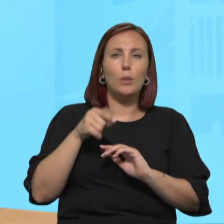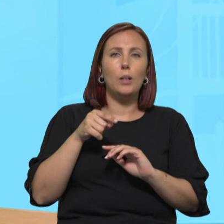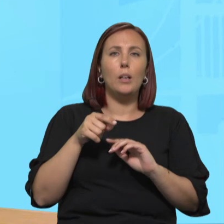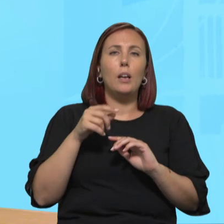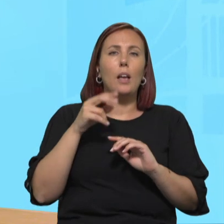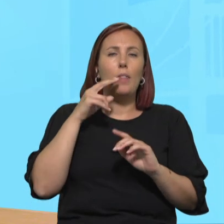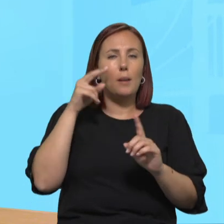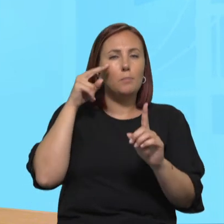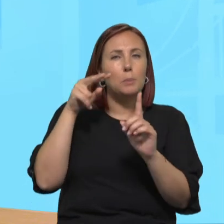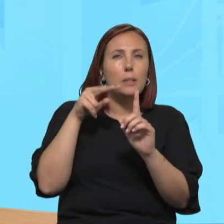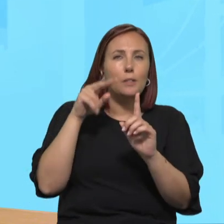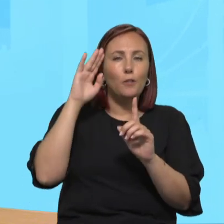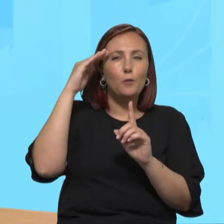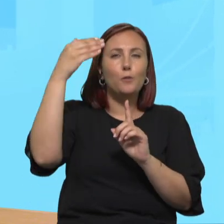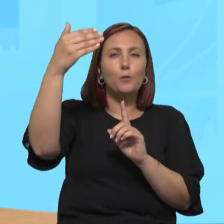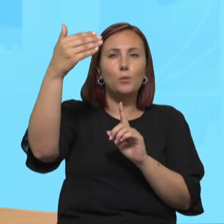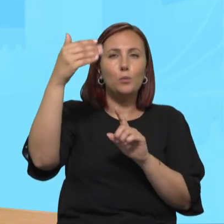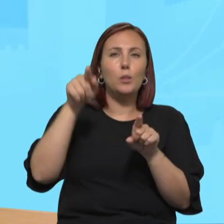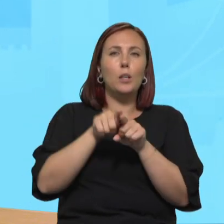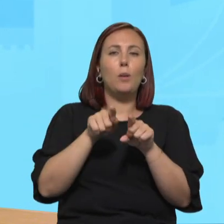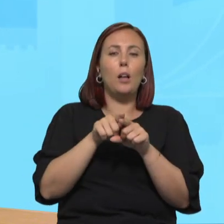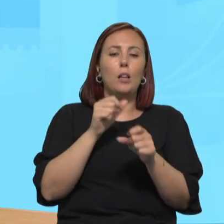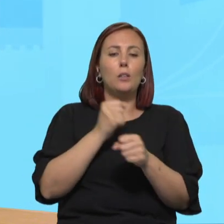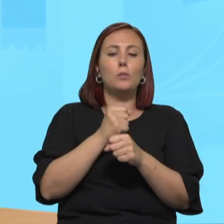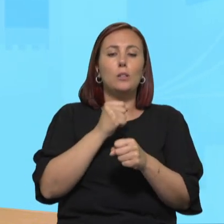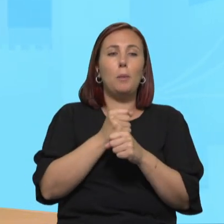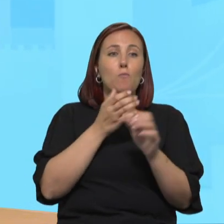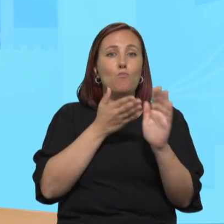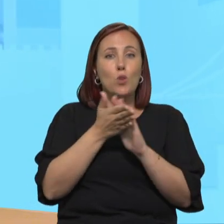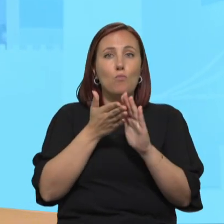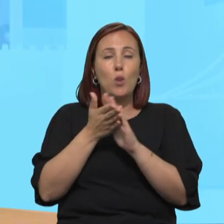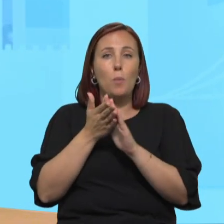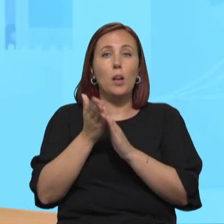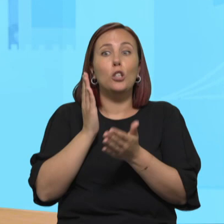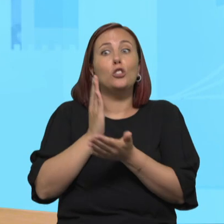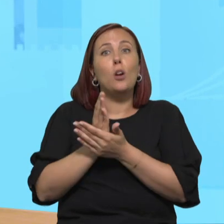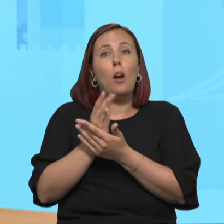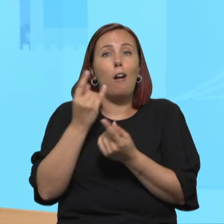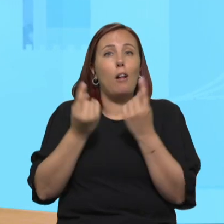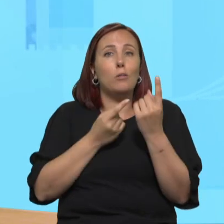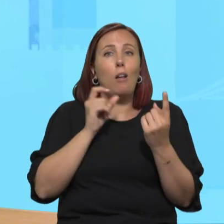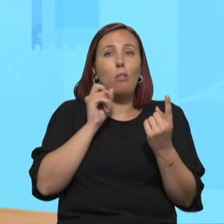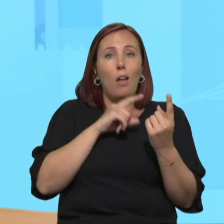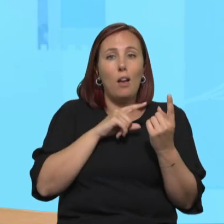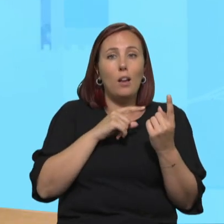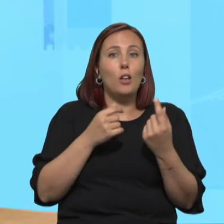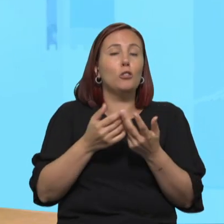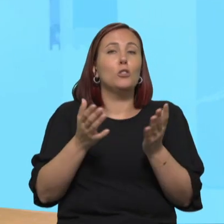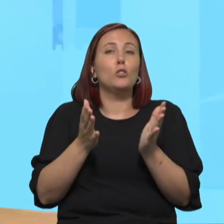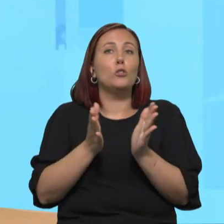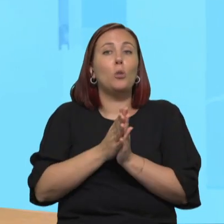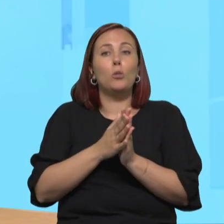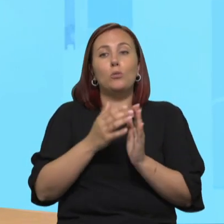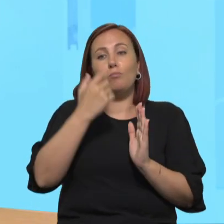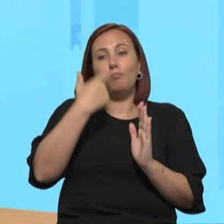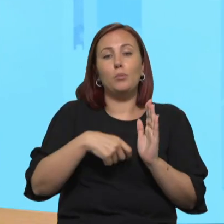perspectivar no horizonte uma oferta laboral que começa a ser apenas para alguns e nem todos poderão ser programadores